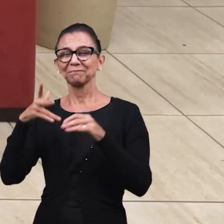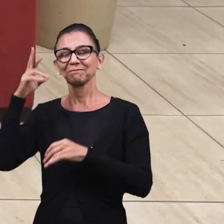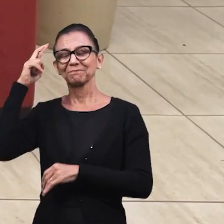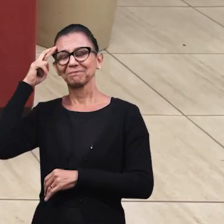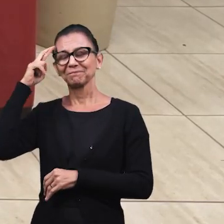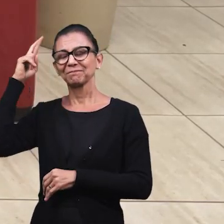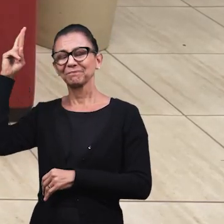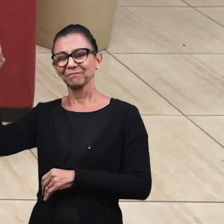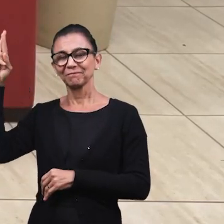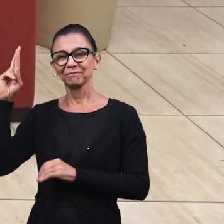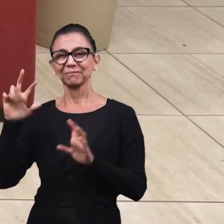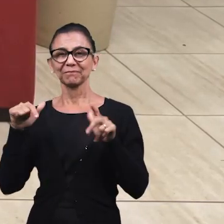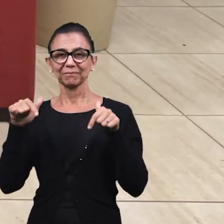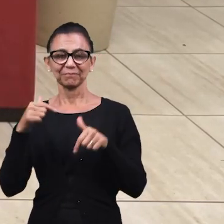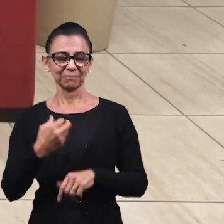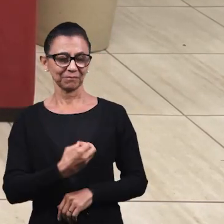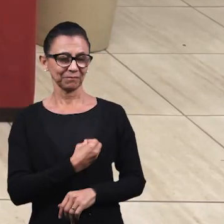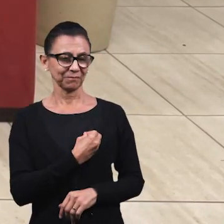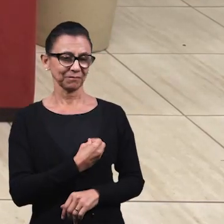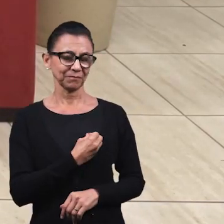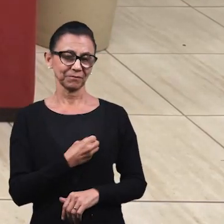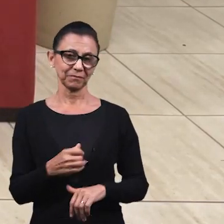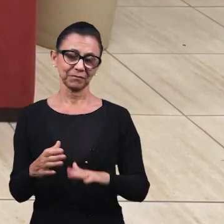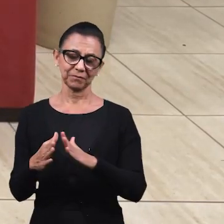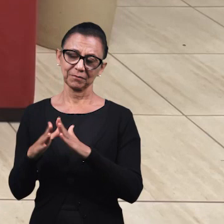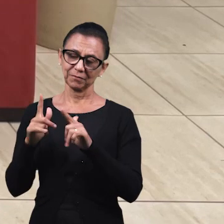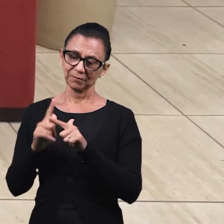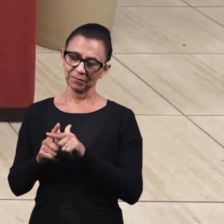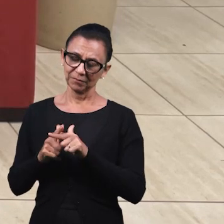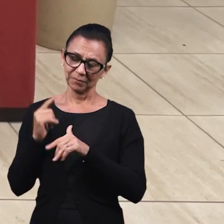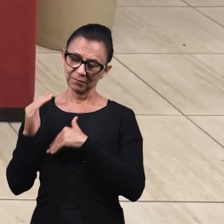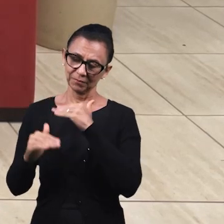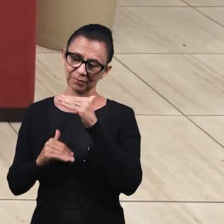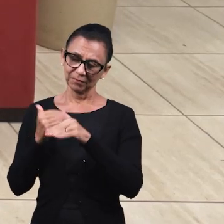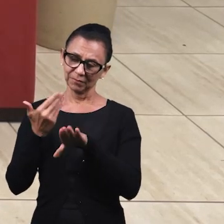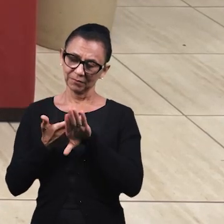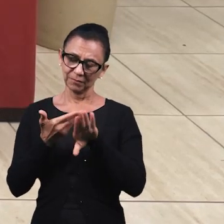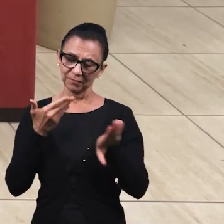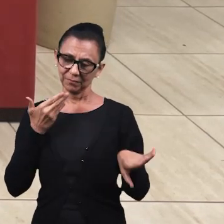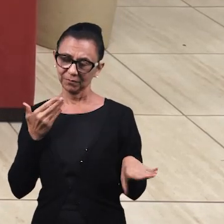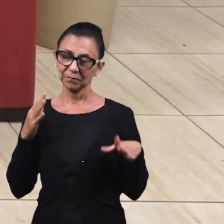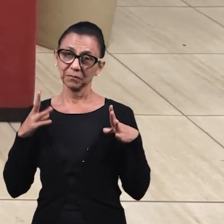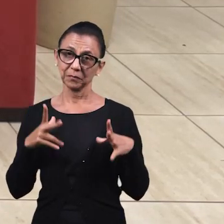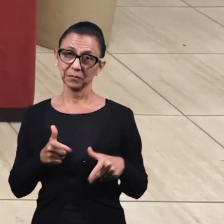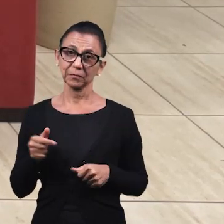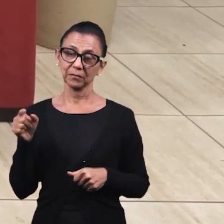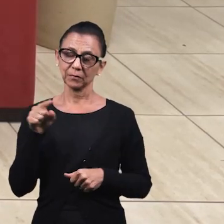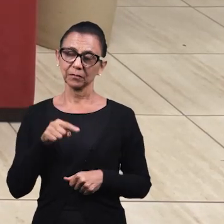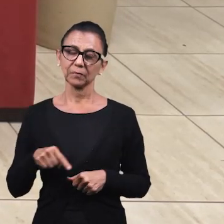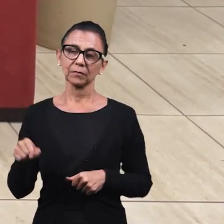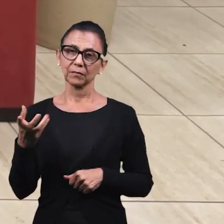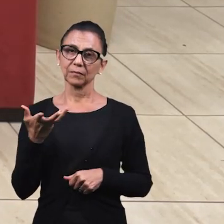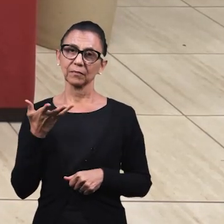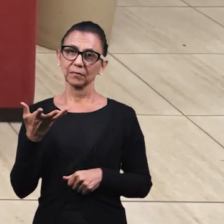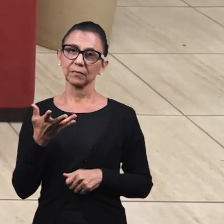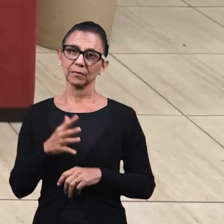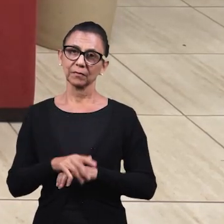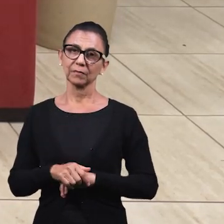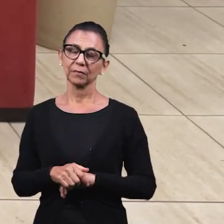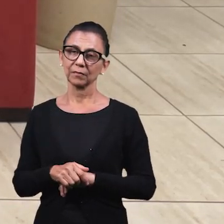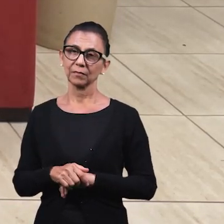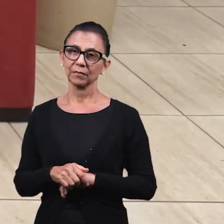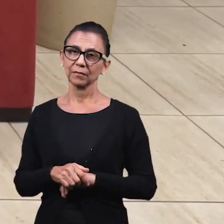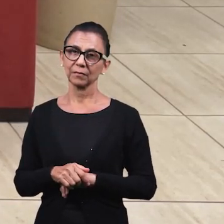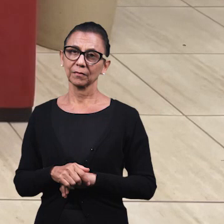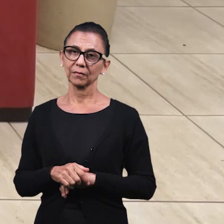vez resplandecendo na nossa vida em uma igreja que tem caminhado em santidade, porque nós